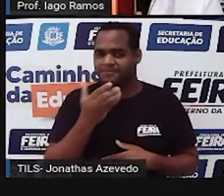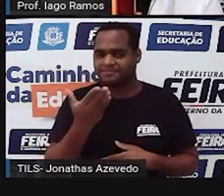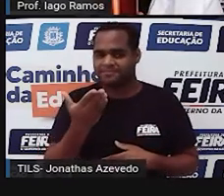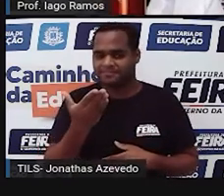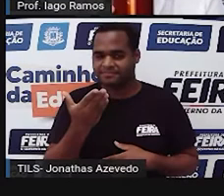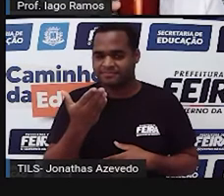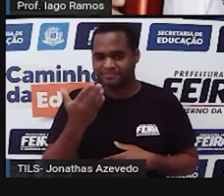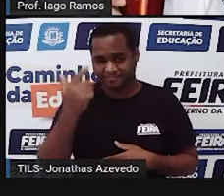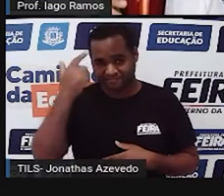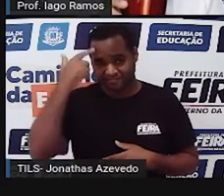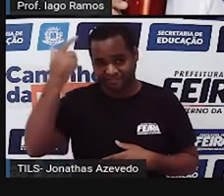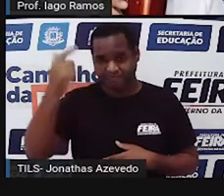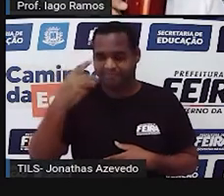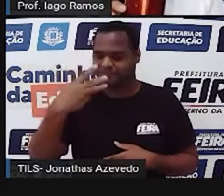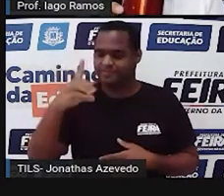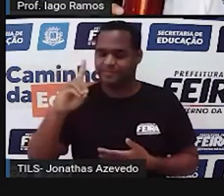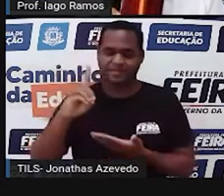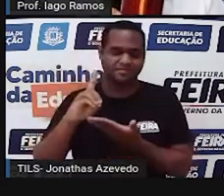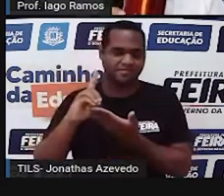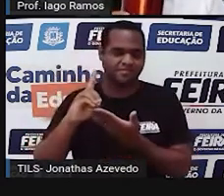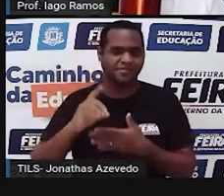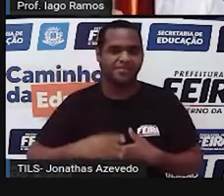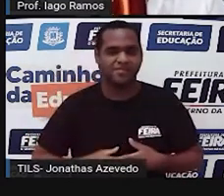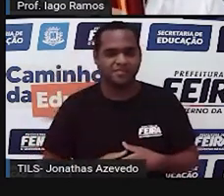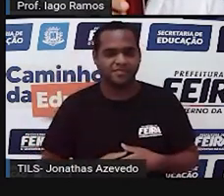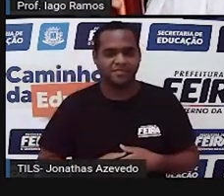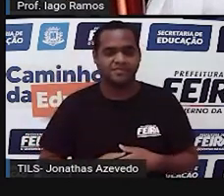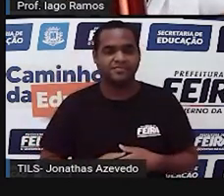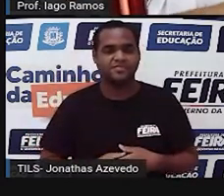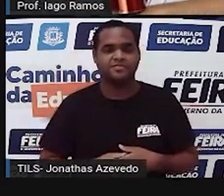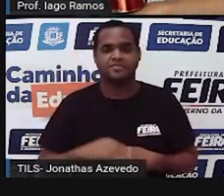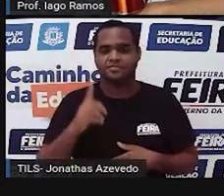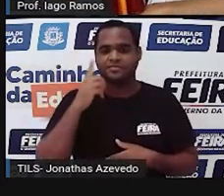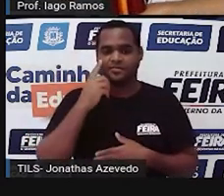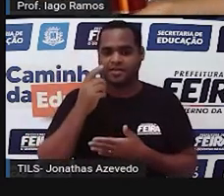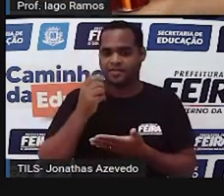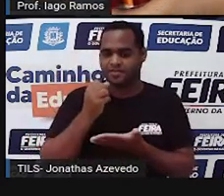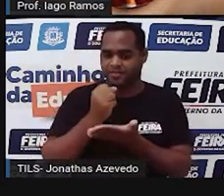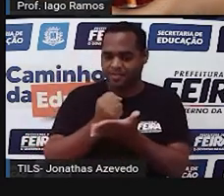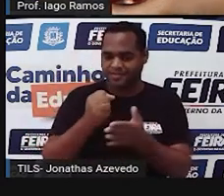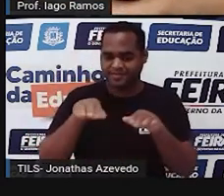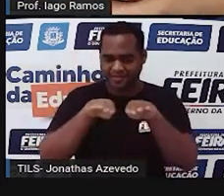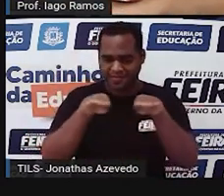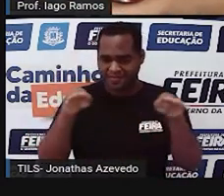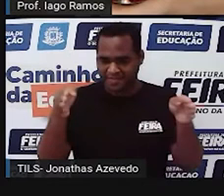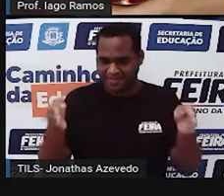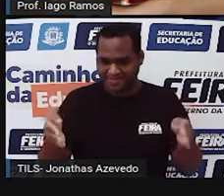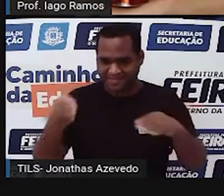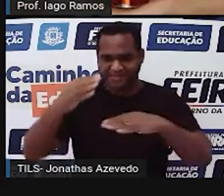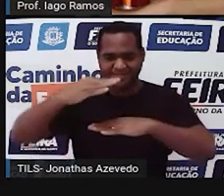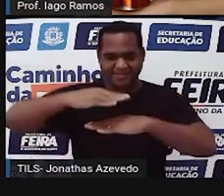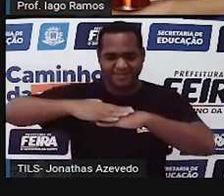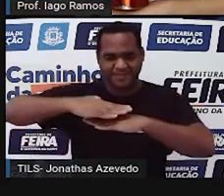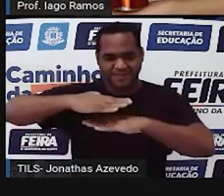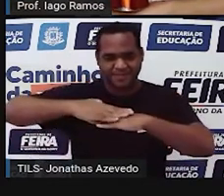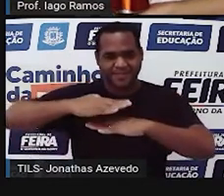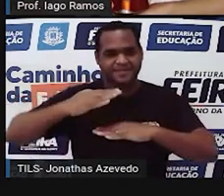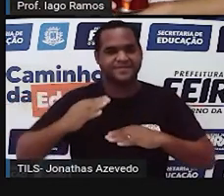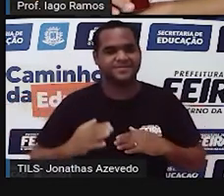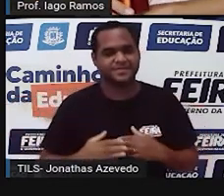é uma figura tridimensional o que se a gente apoiar ela em cima de um tampo de uma mesa